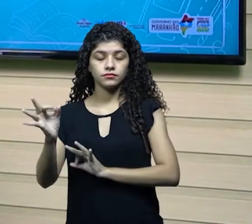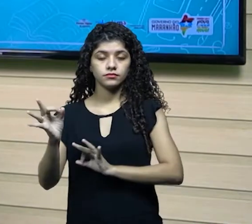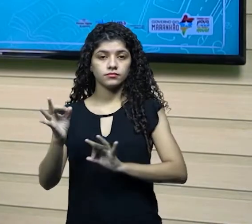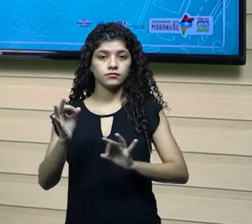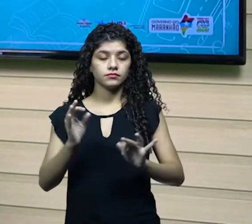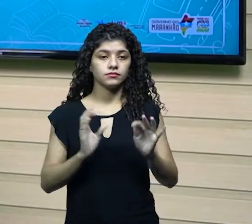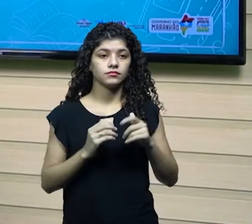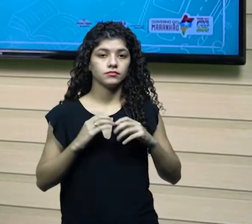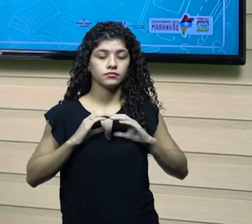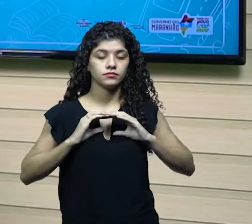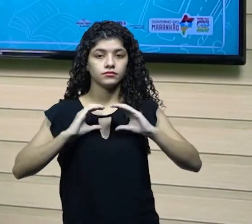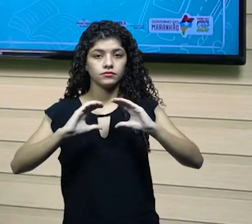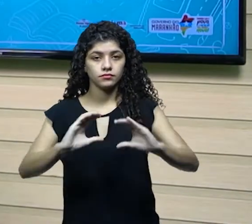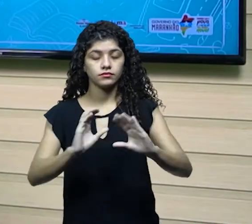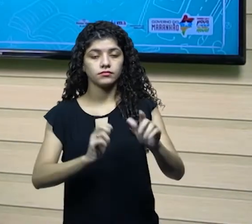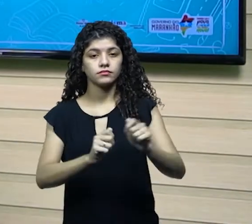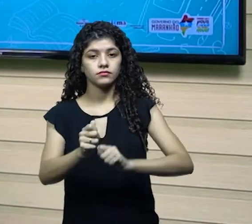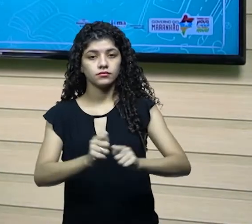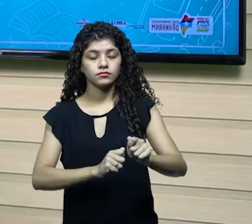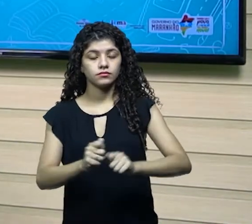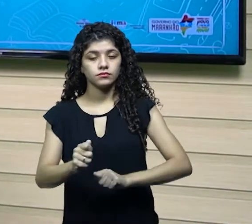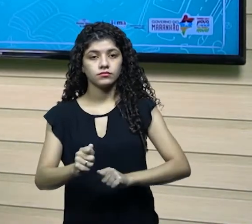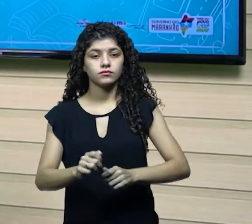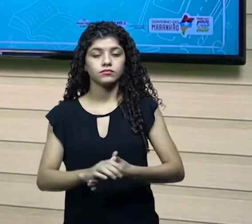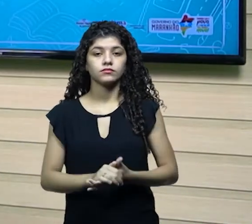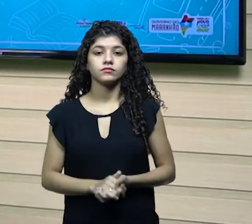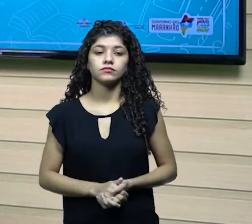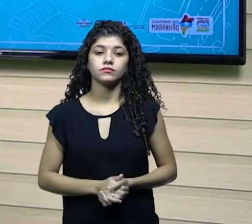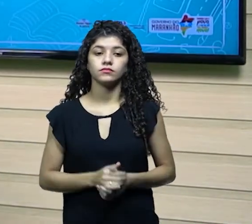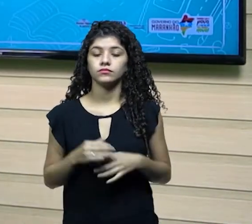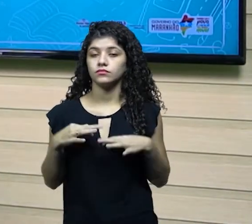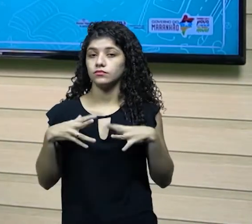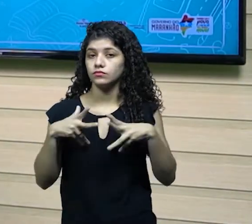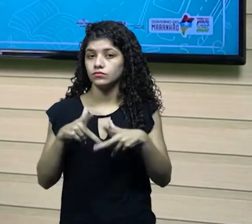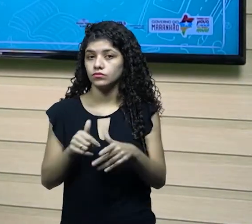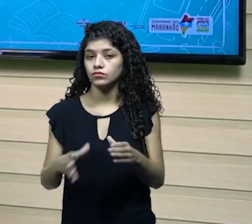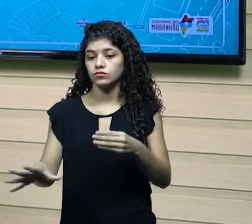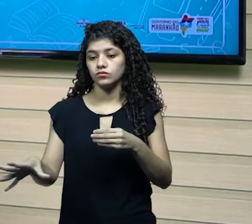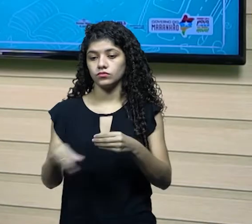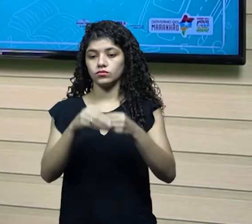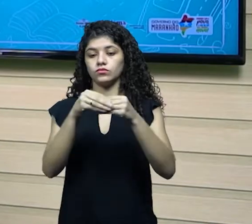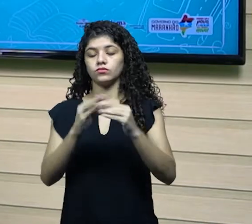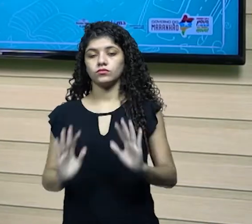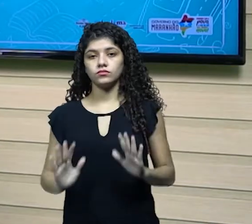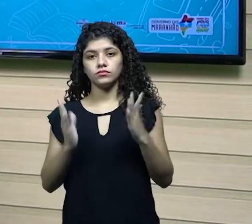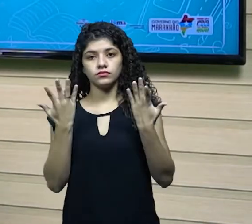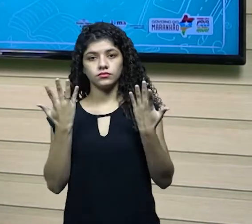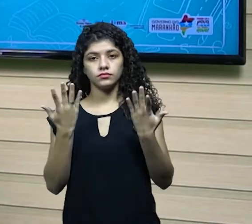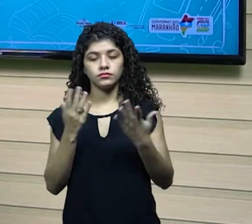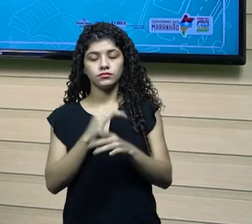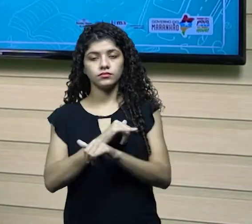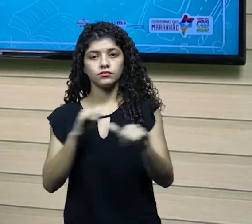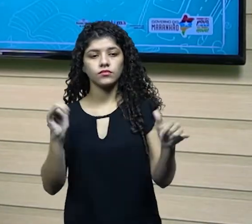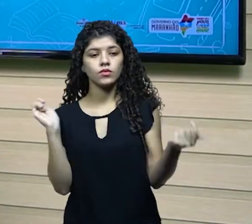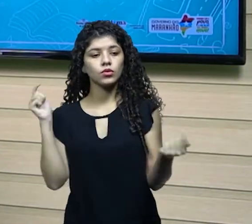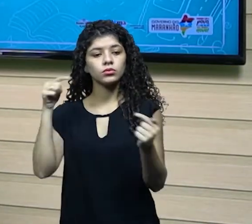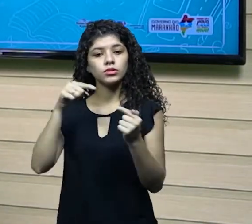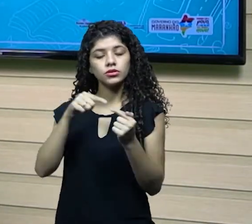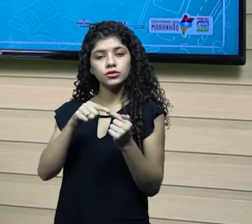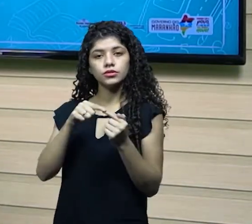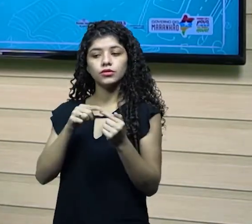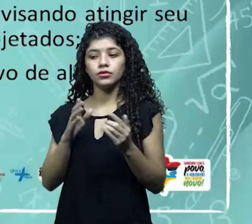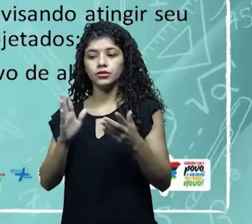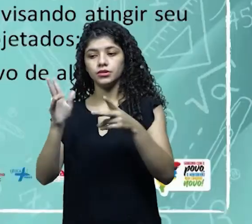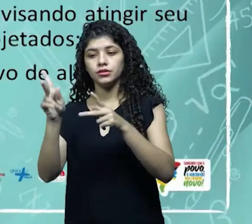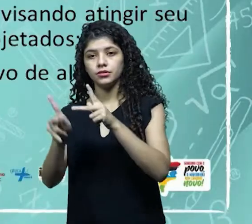já tem a conceituação do planejamento da organização da coordenação do controle e da implantação Então tudo